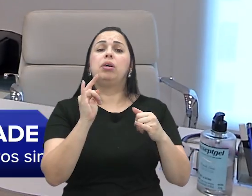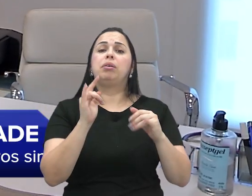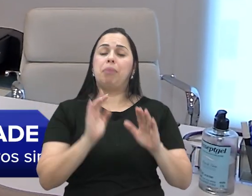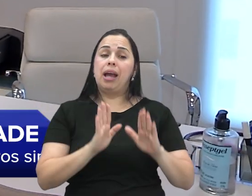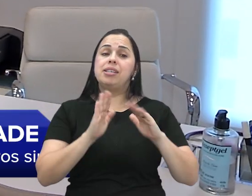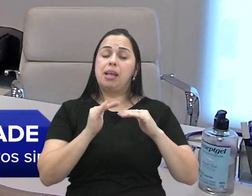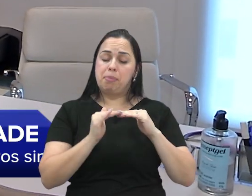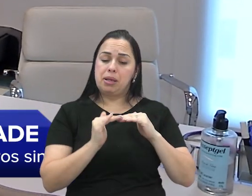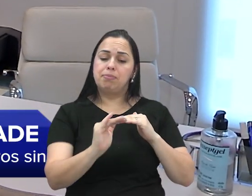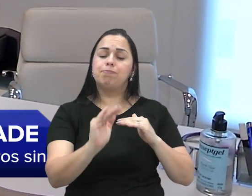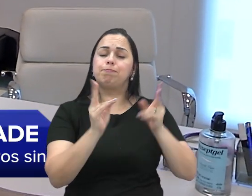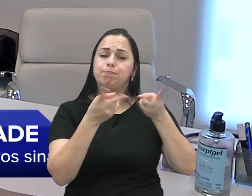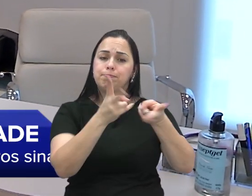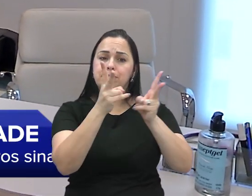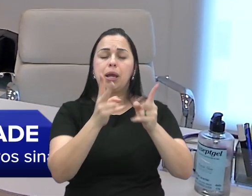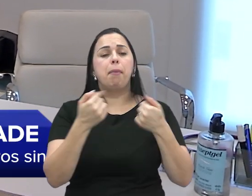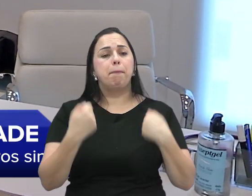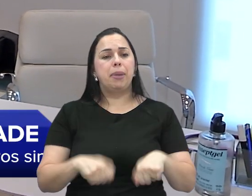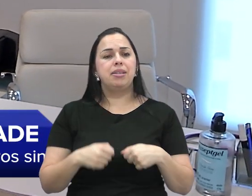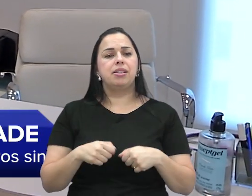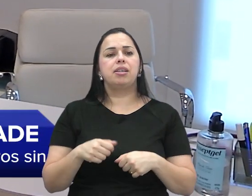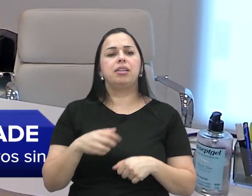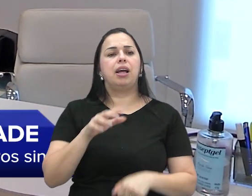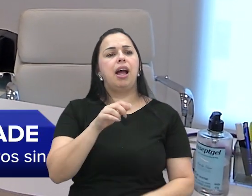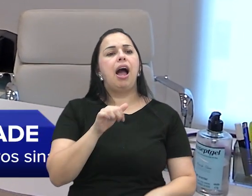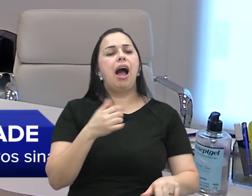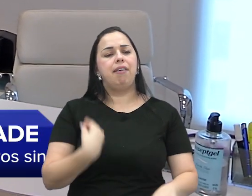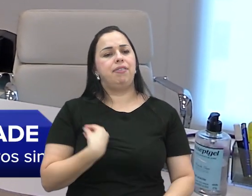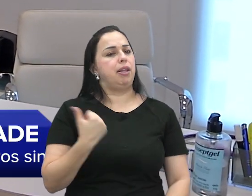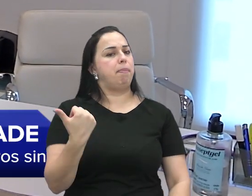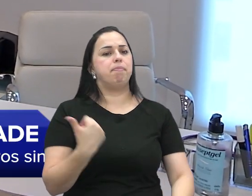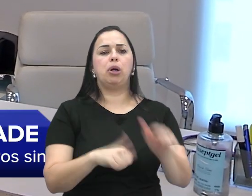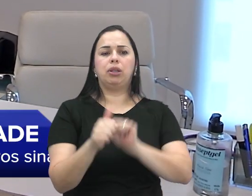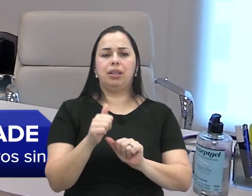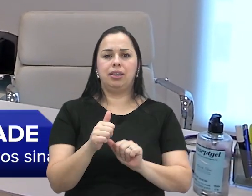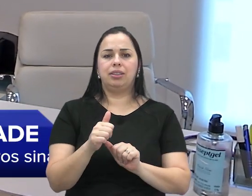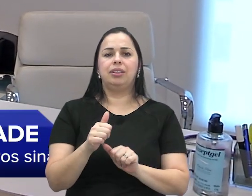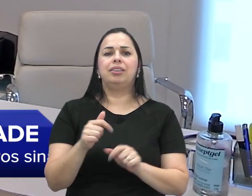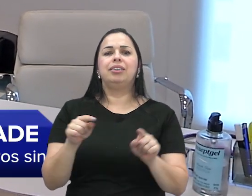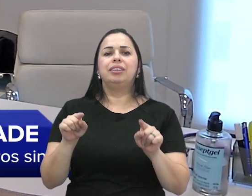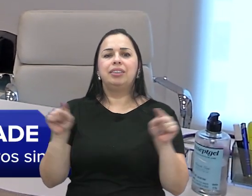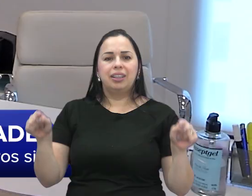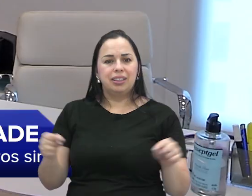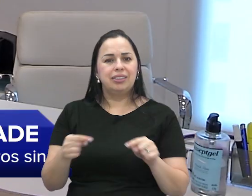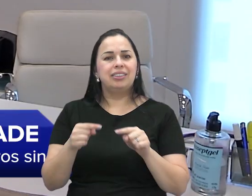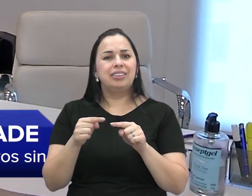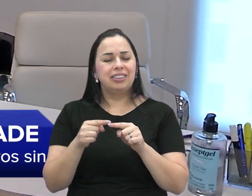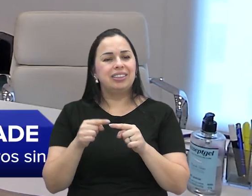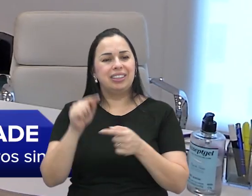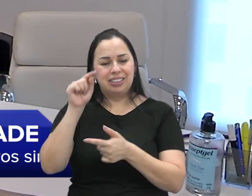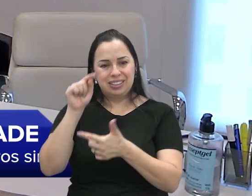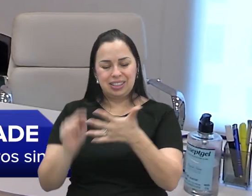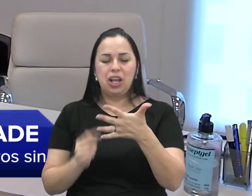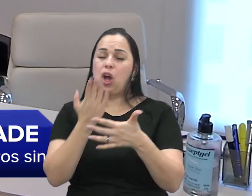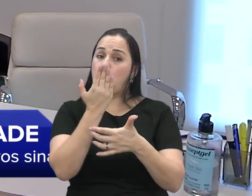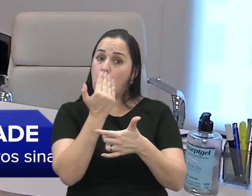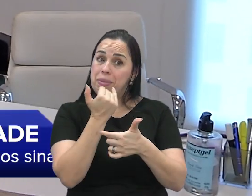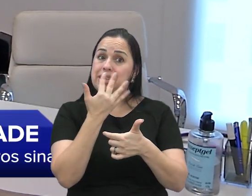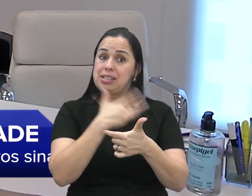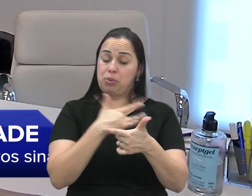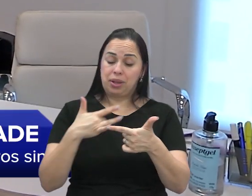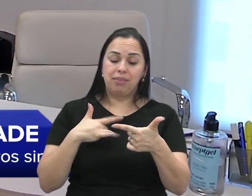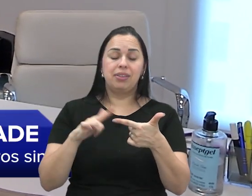uma coisa sustentável, duradoura, o paciente vai ter que fazer essa mudança do estilo de vida, trazendo os pilares da medicina do estilo de vida, que são 6. Então,